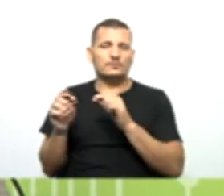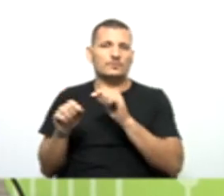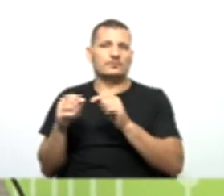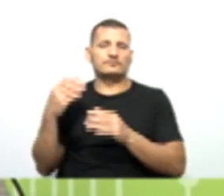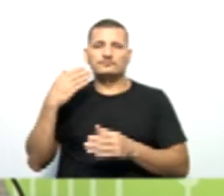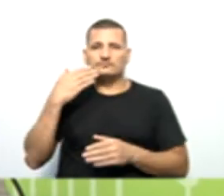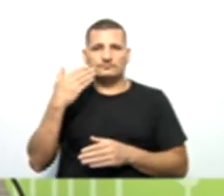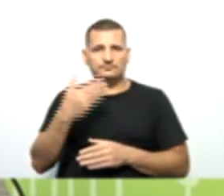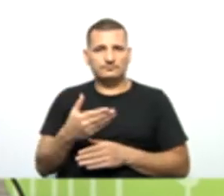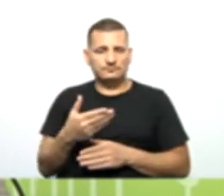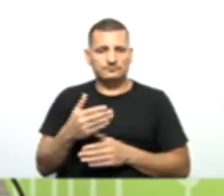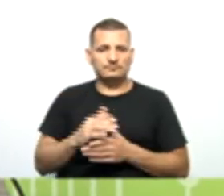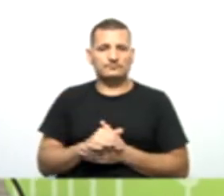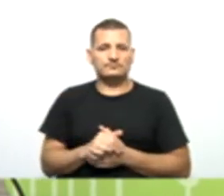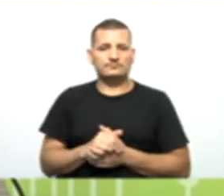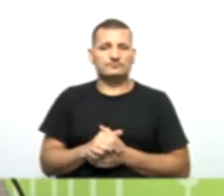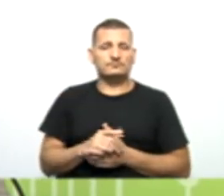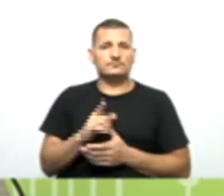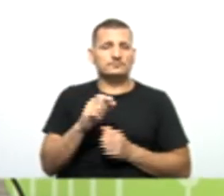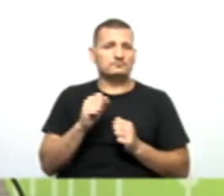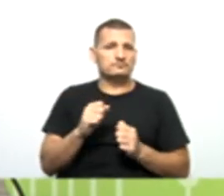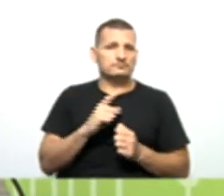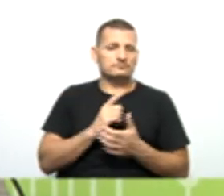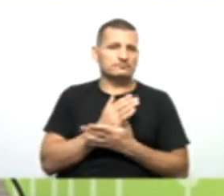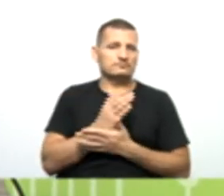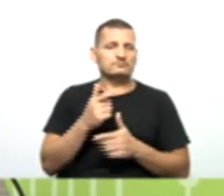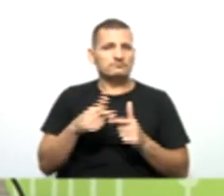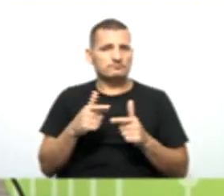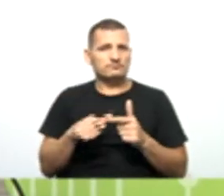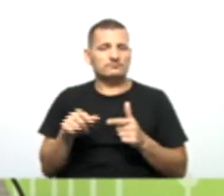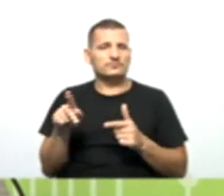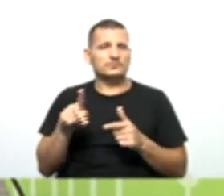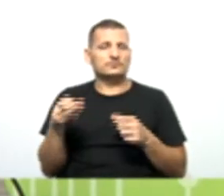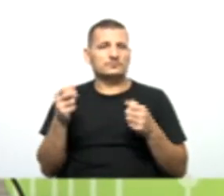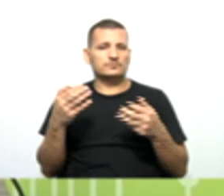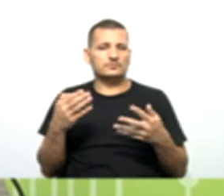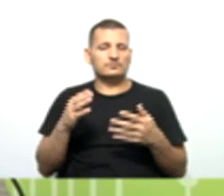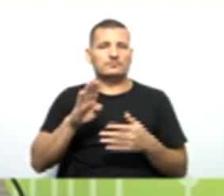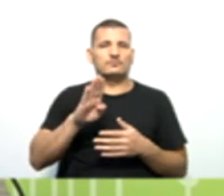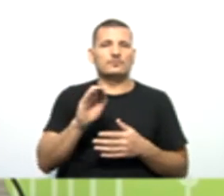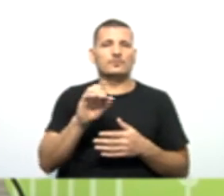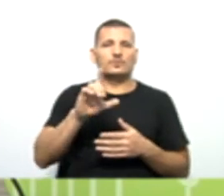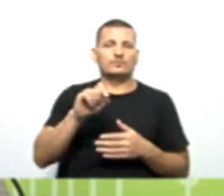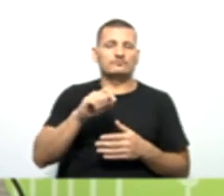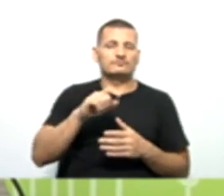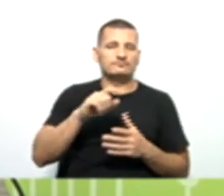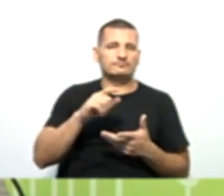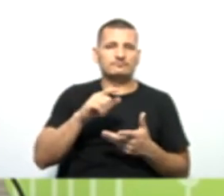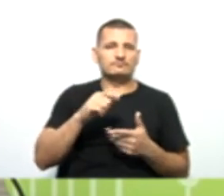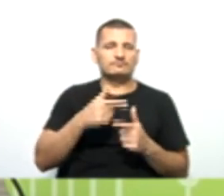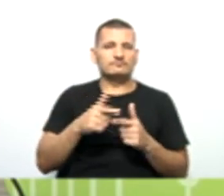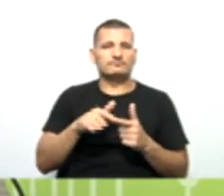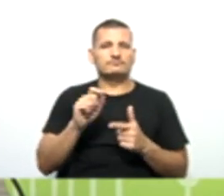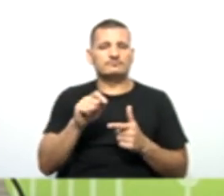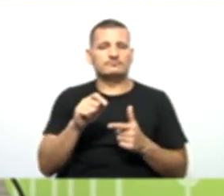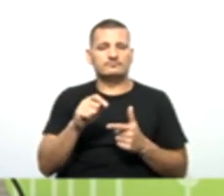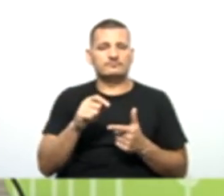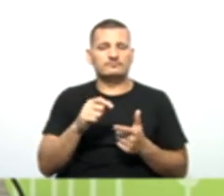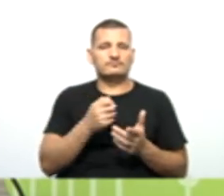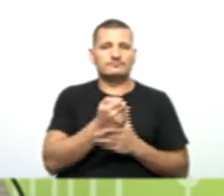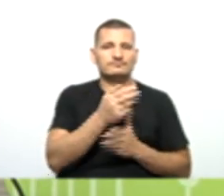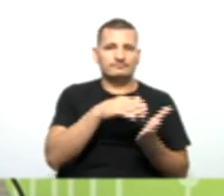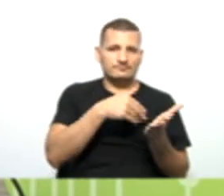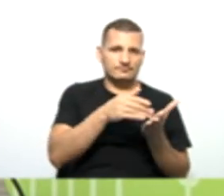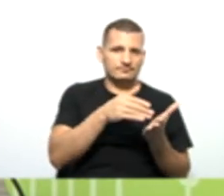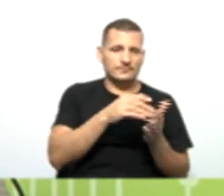pedido. Tá? Você pode ter aí alguns problemas, como o professor bem falou na questão do bolo. Você vai ter problema aí de realizar aquisição de